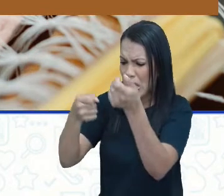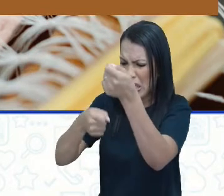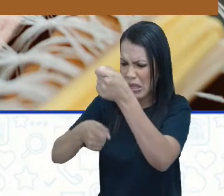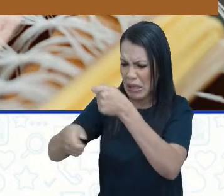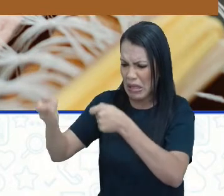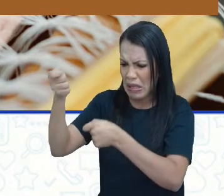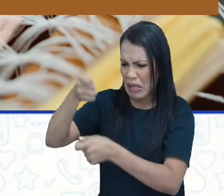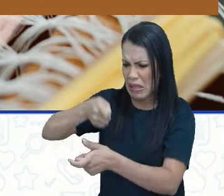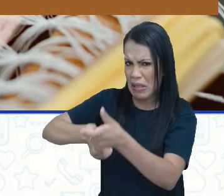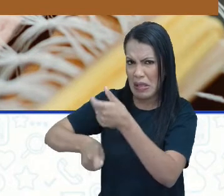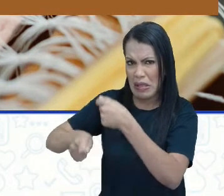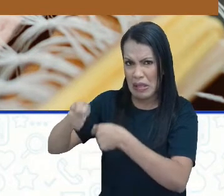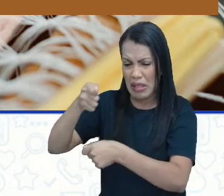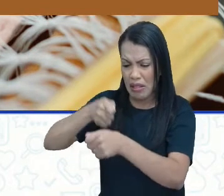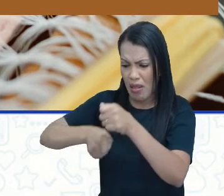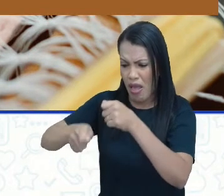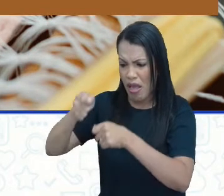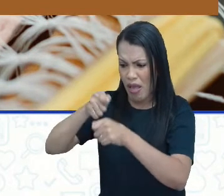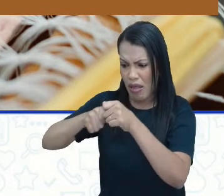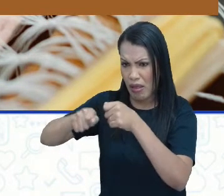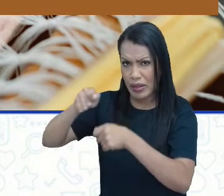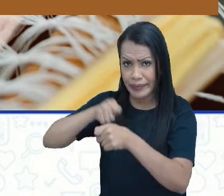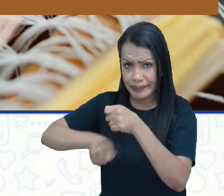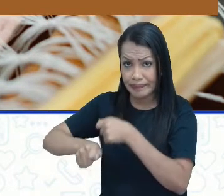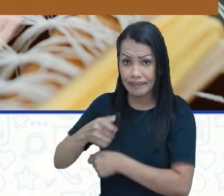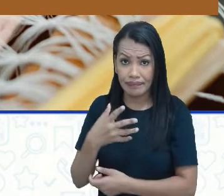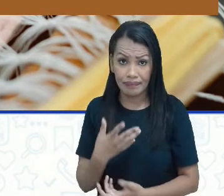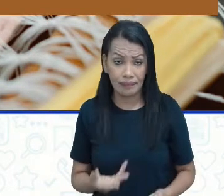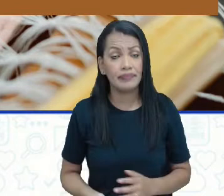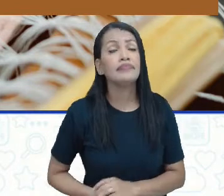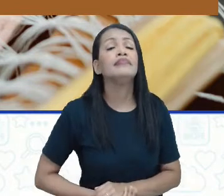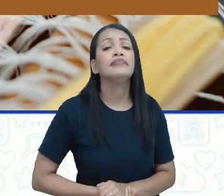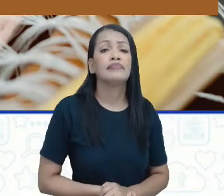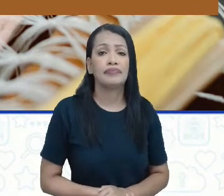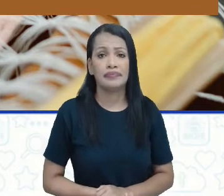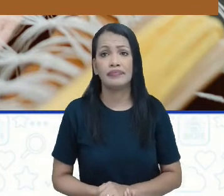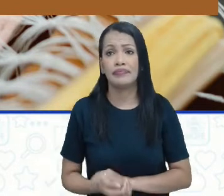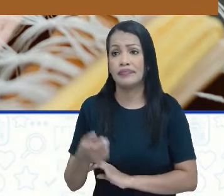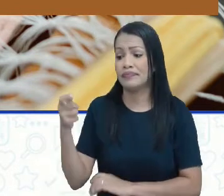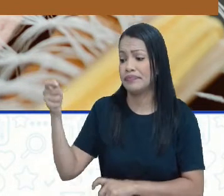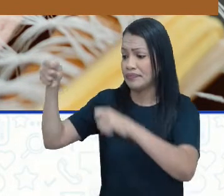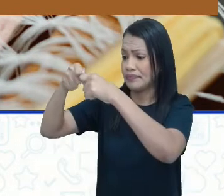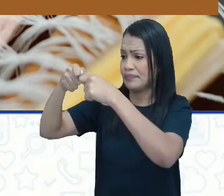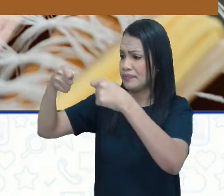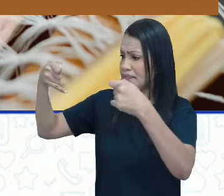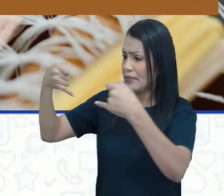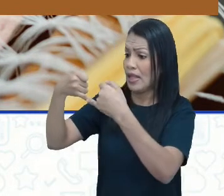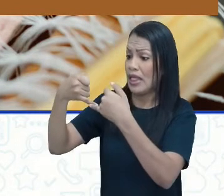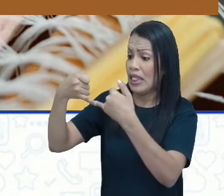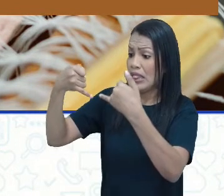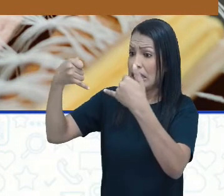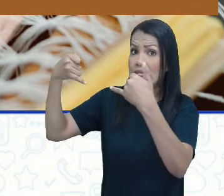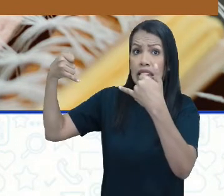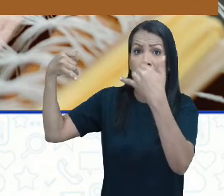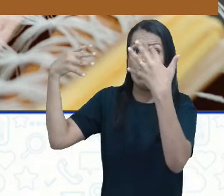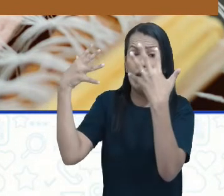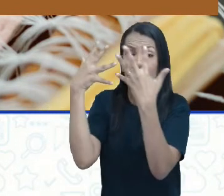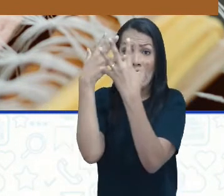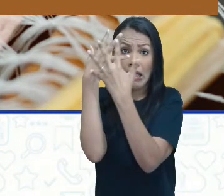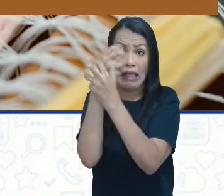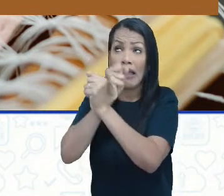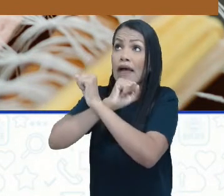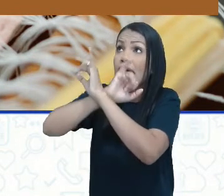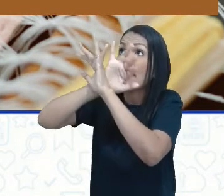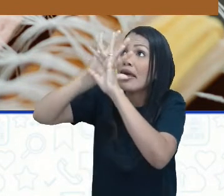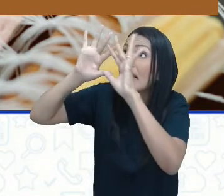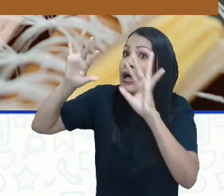Que é aquela máquina doméstica. Vamos continuar a leitura do conto. Linha clara para começar o dia. Delicado